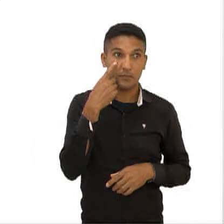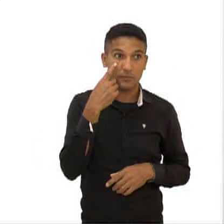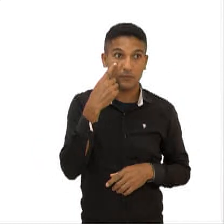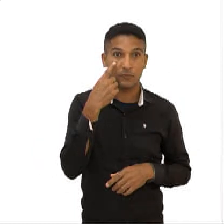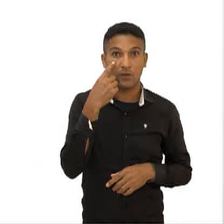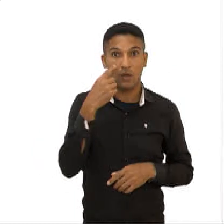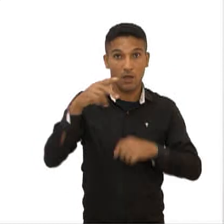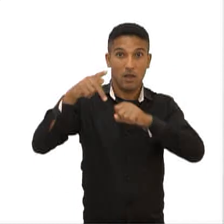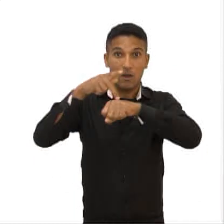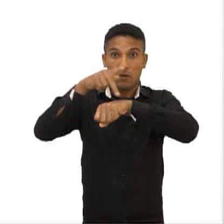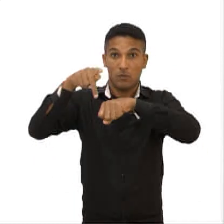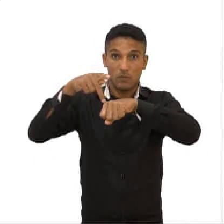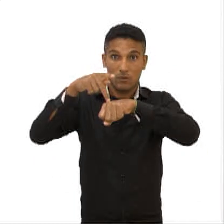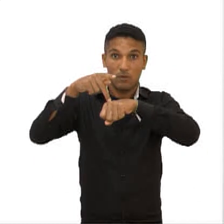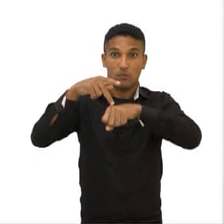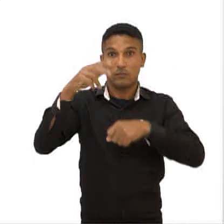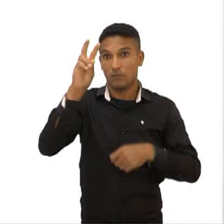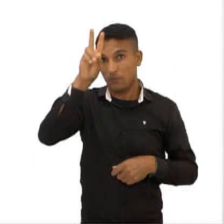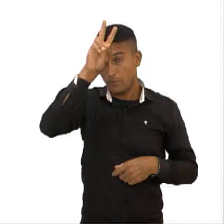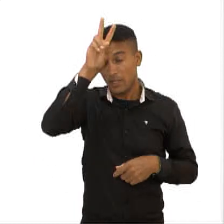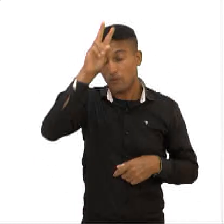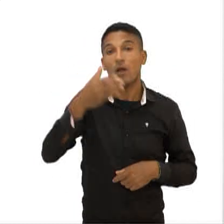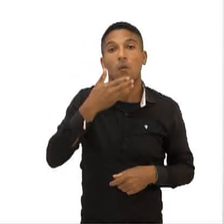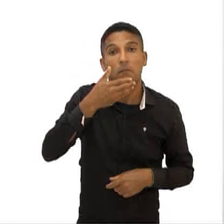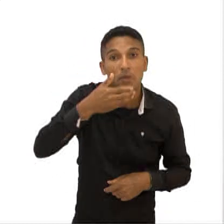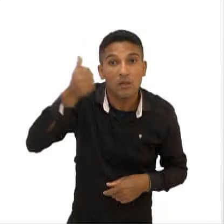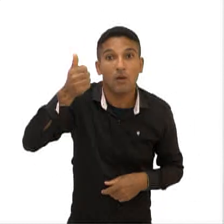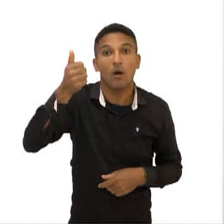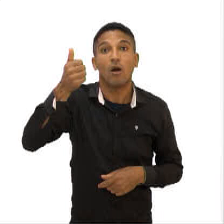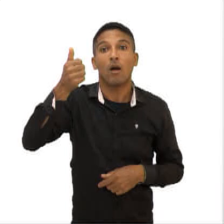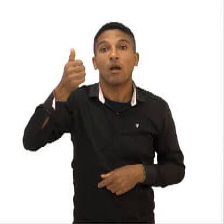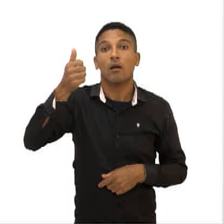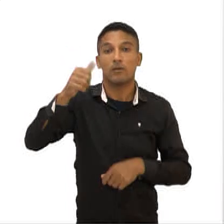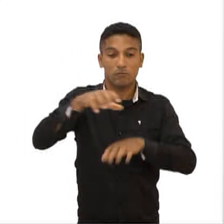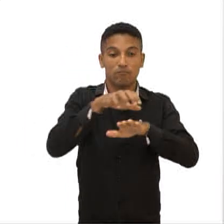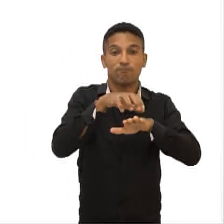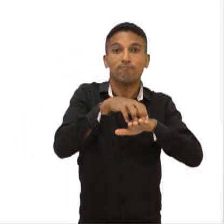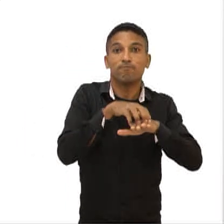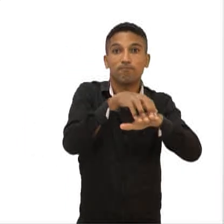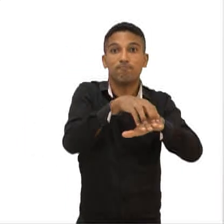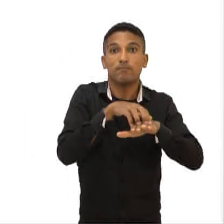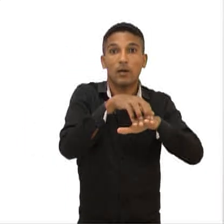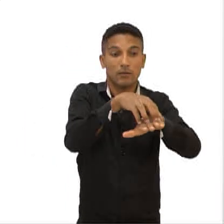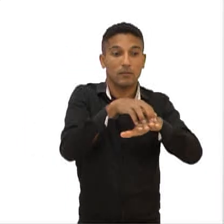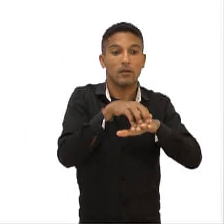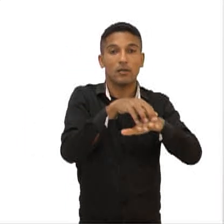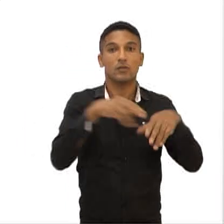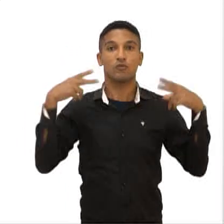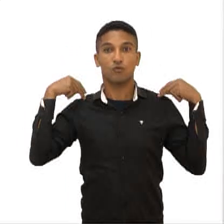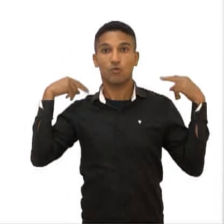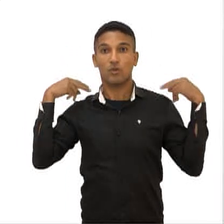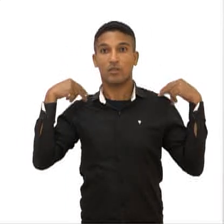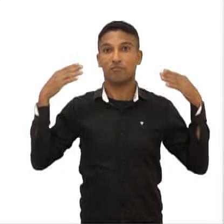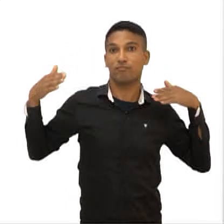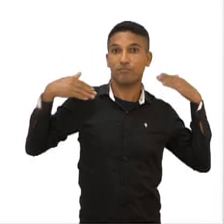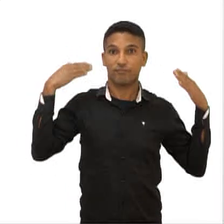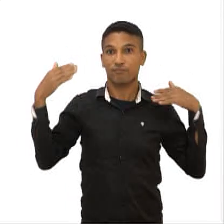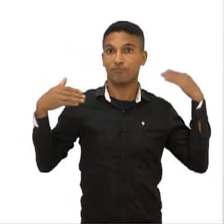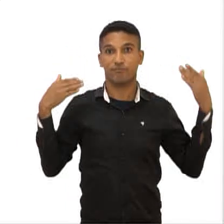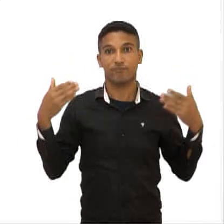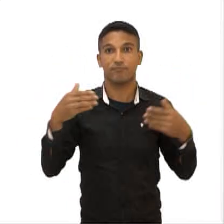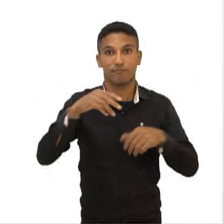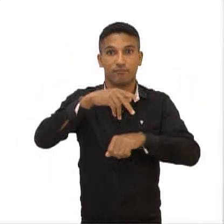é o melhor país turístico de Latinoamérica. Então, ele é o melhor país. Quantidade. Em Peru se